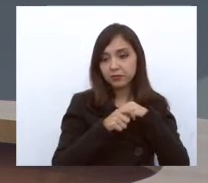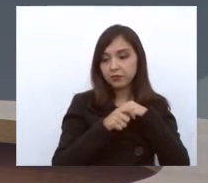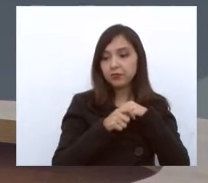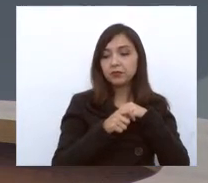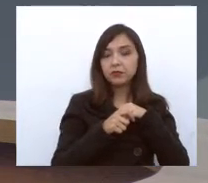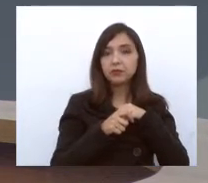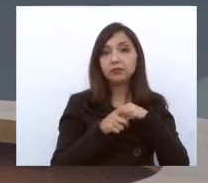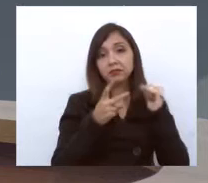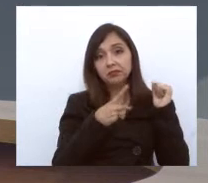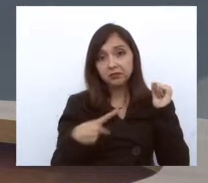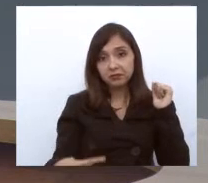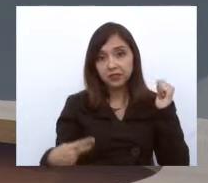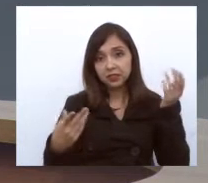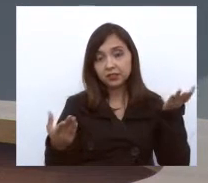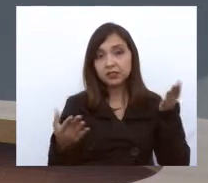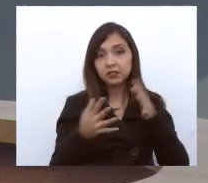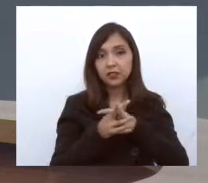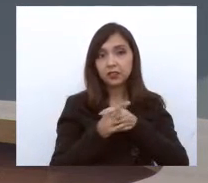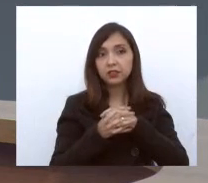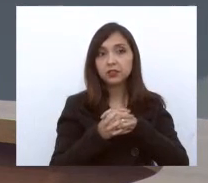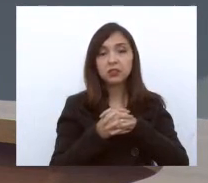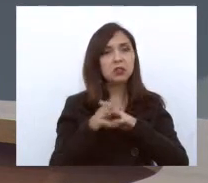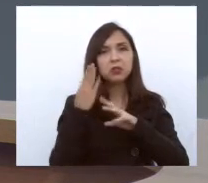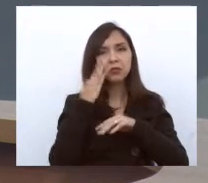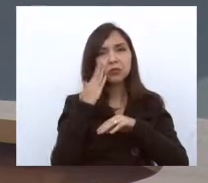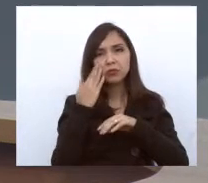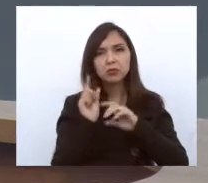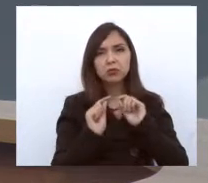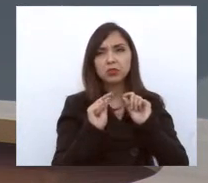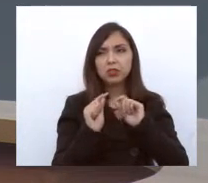Senhor presidente, eu não estou entendendo,